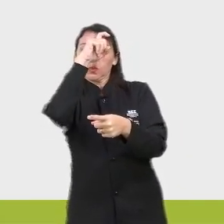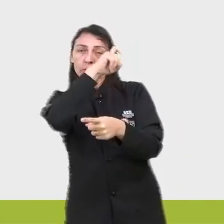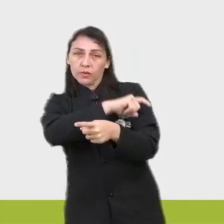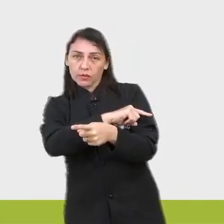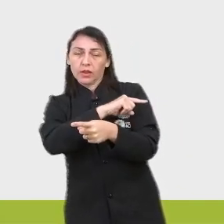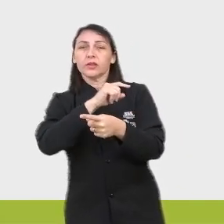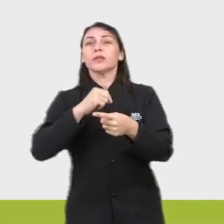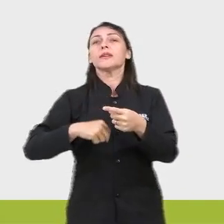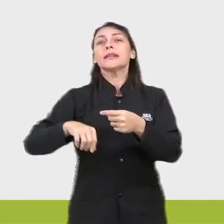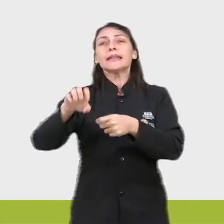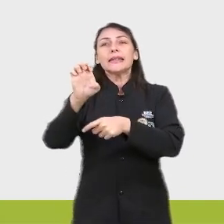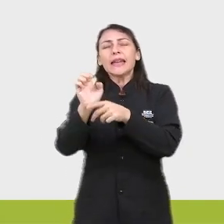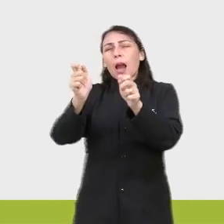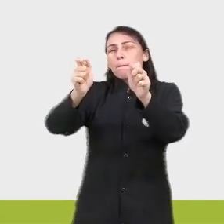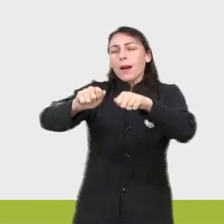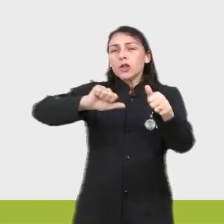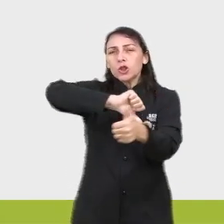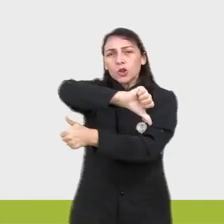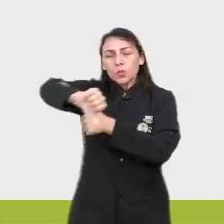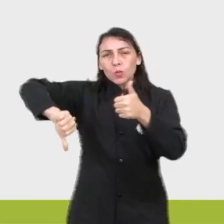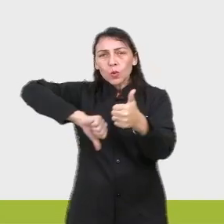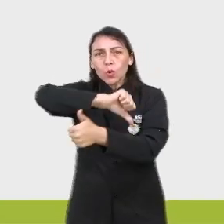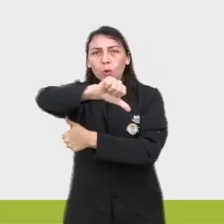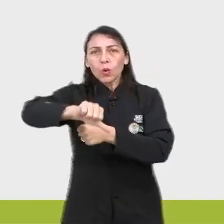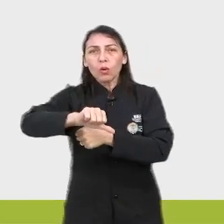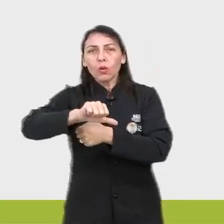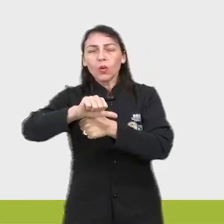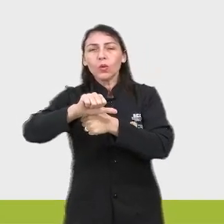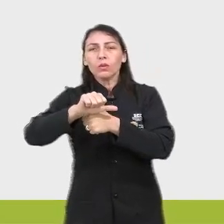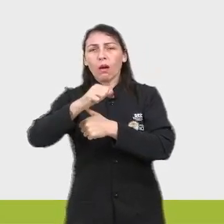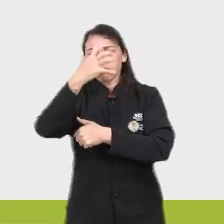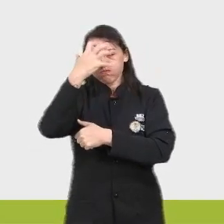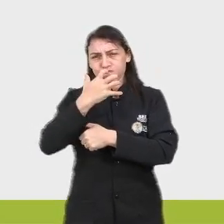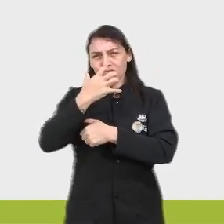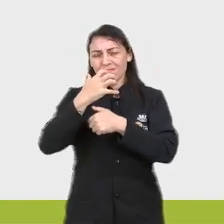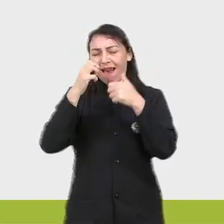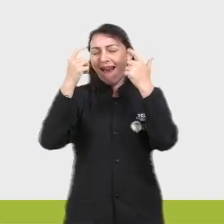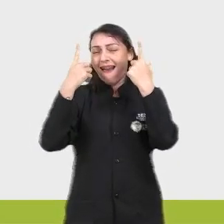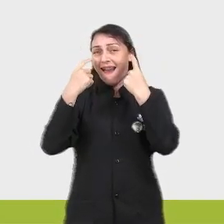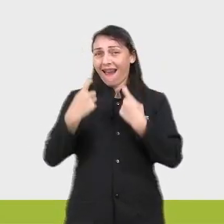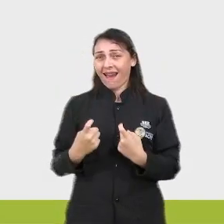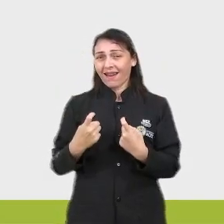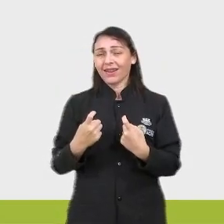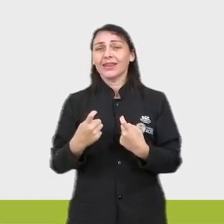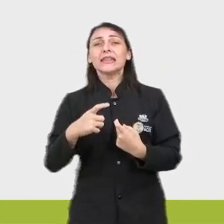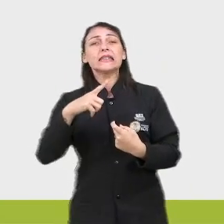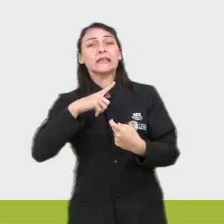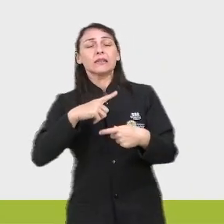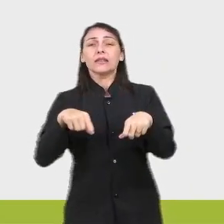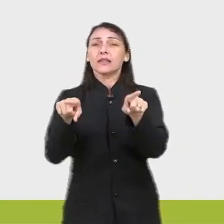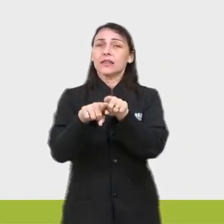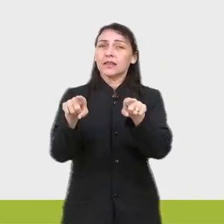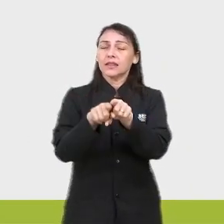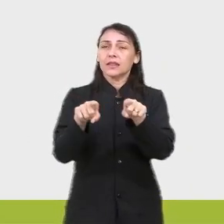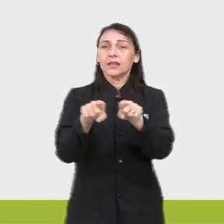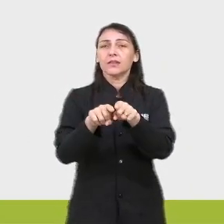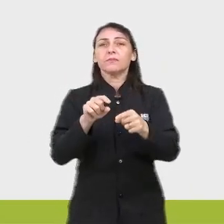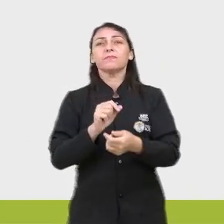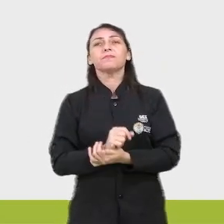arriscadas, capaz de transformar mau humor em pranto. E aí a gente tem lá também